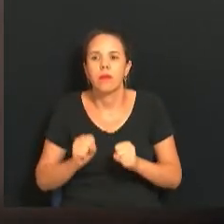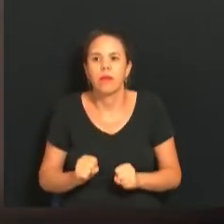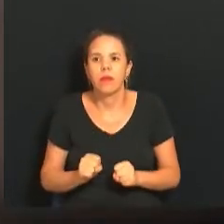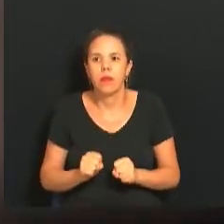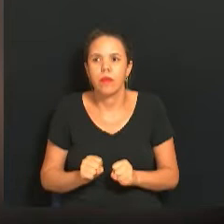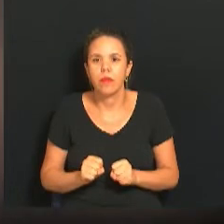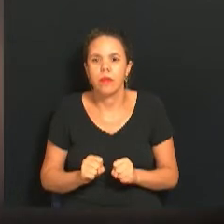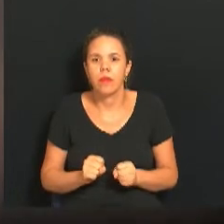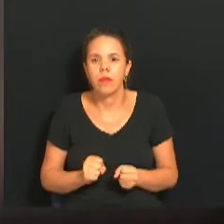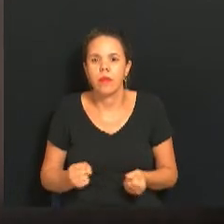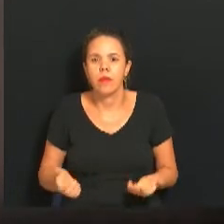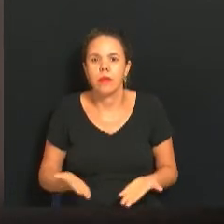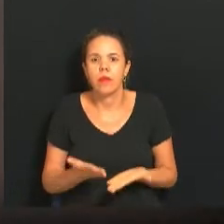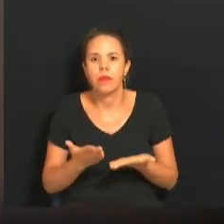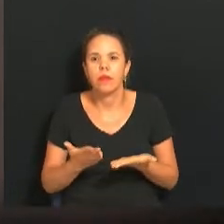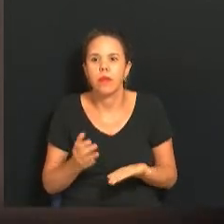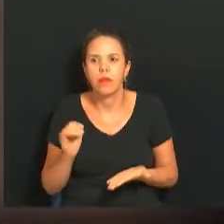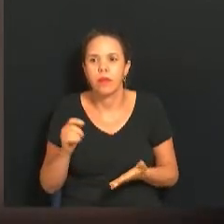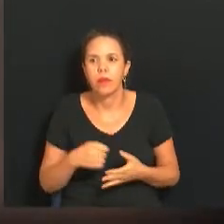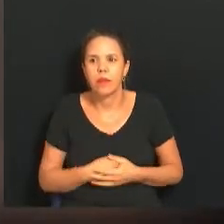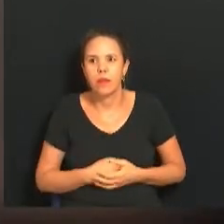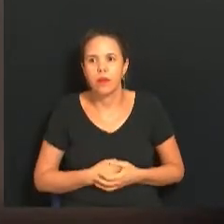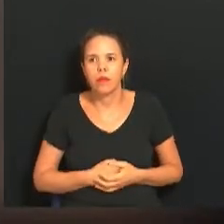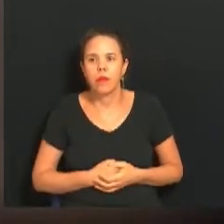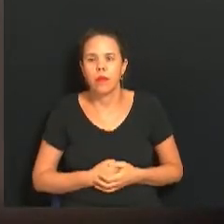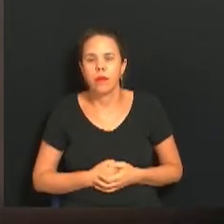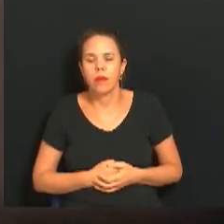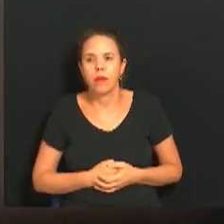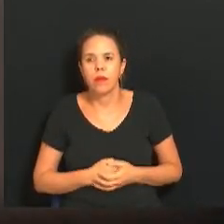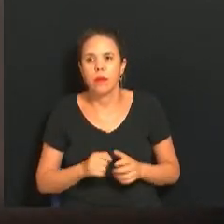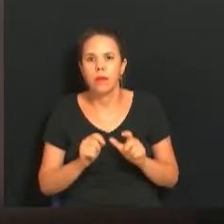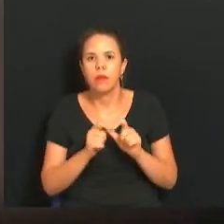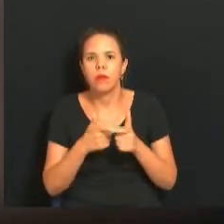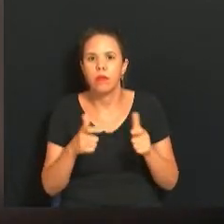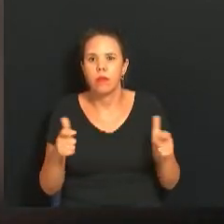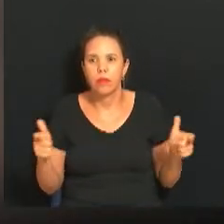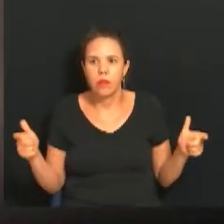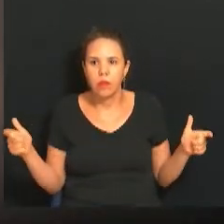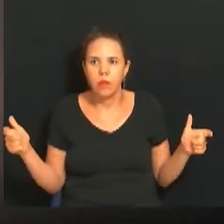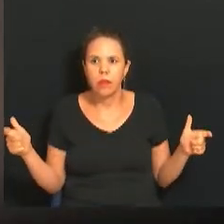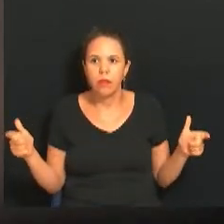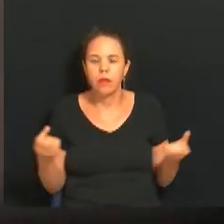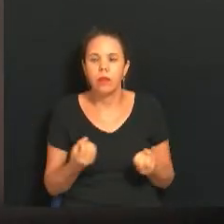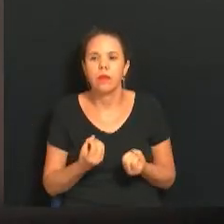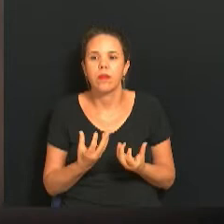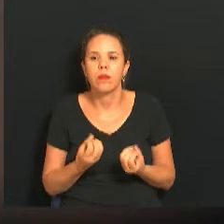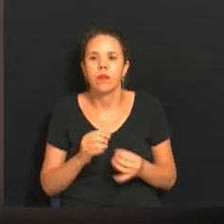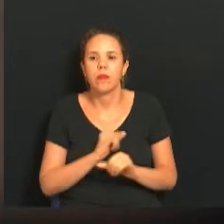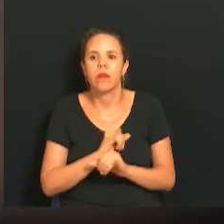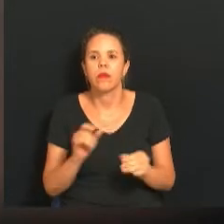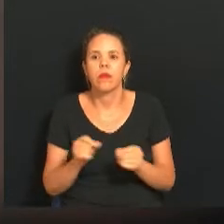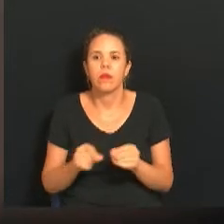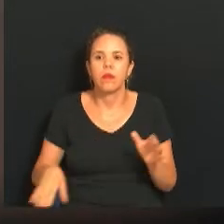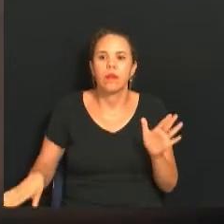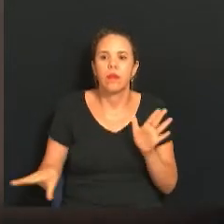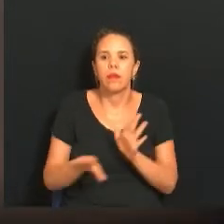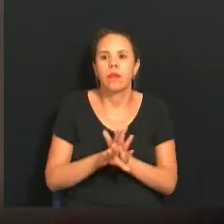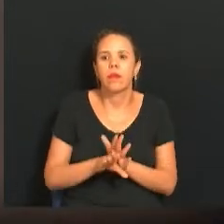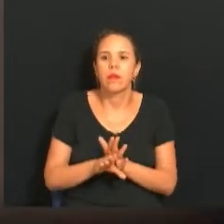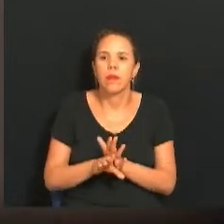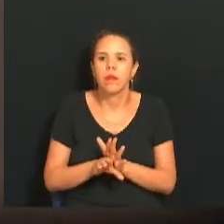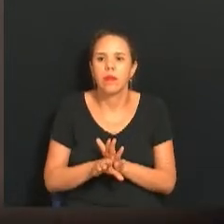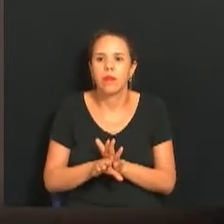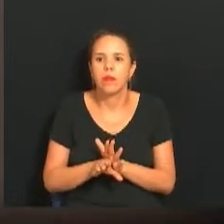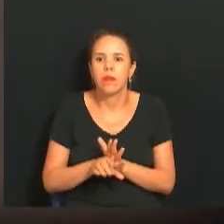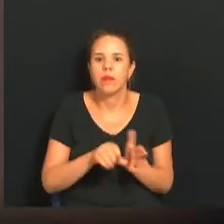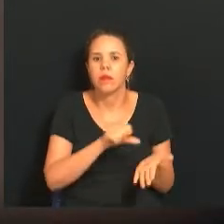contribuir, seria em ampliar essa informação, fazê-la chegar em cada espaço